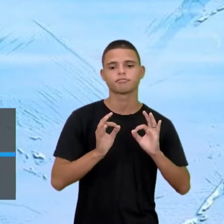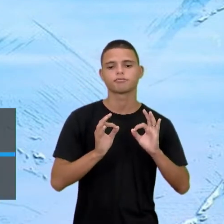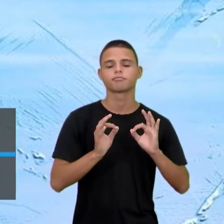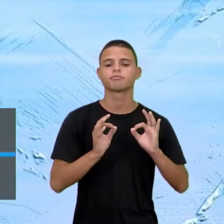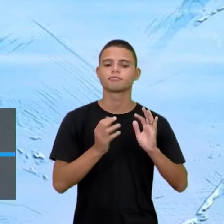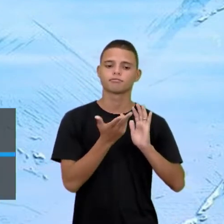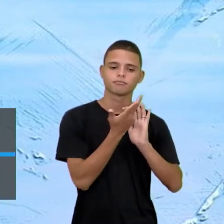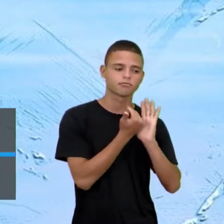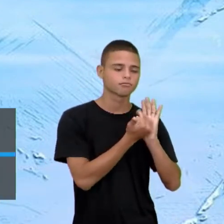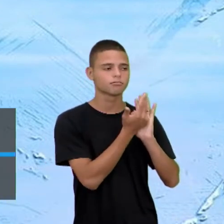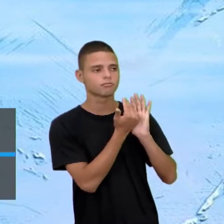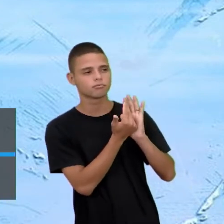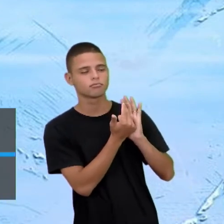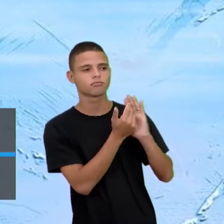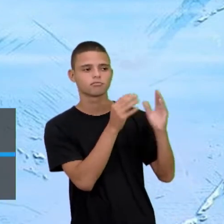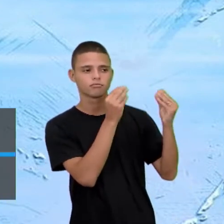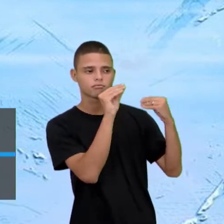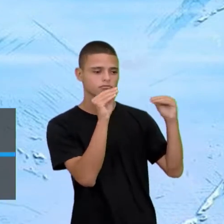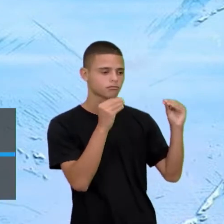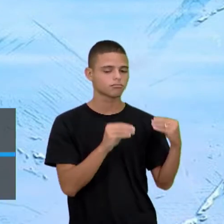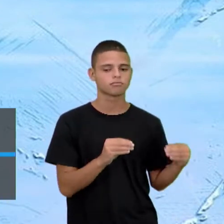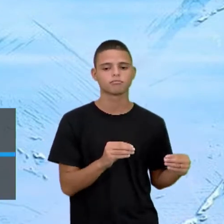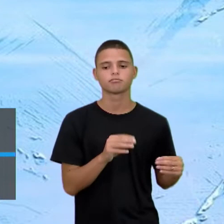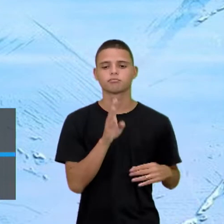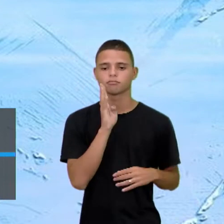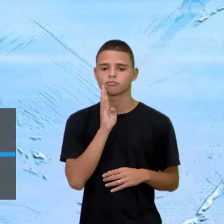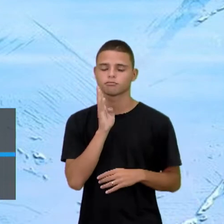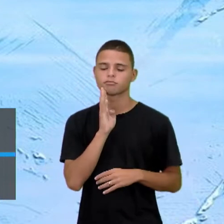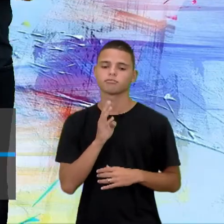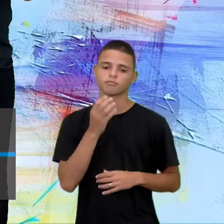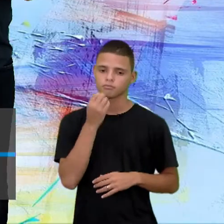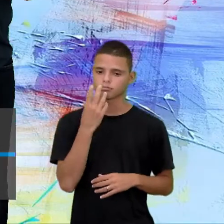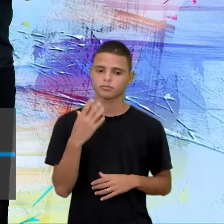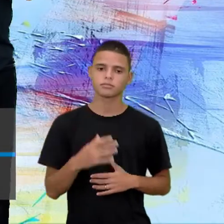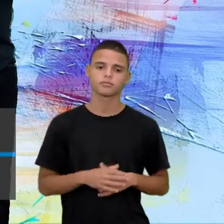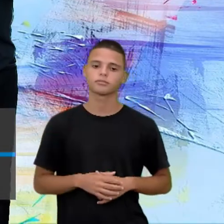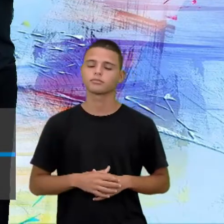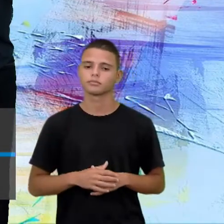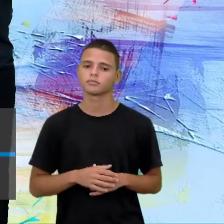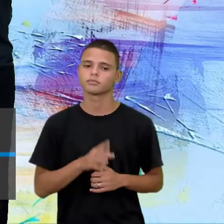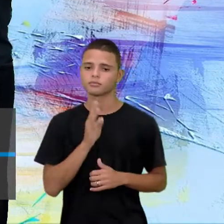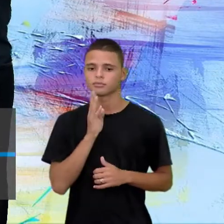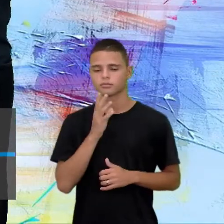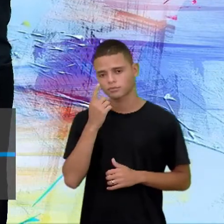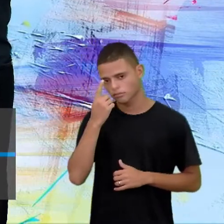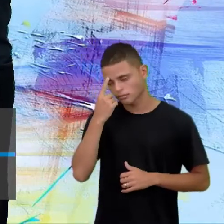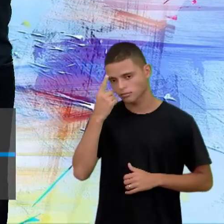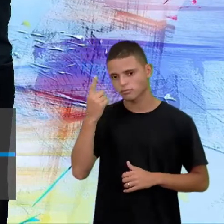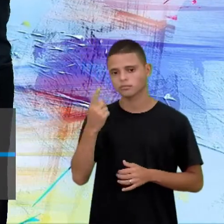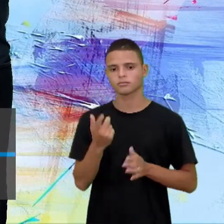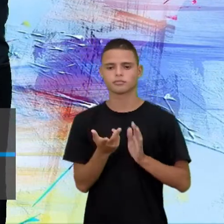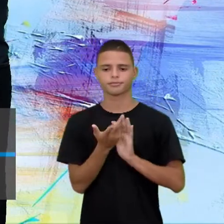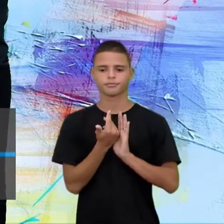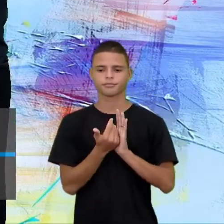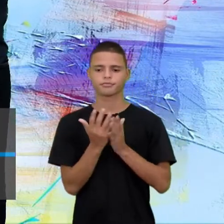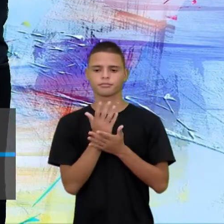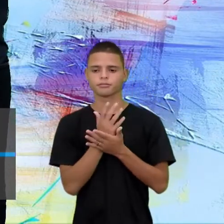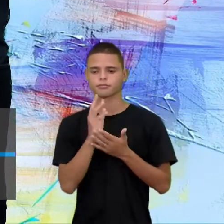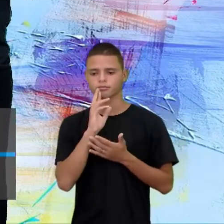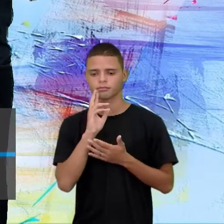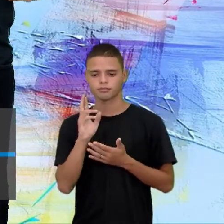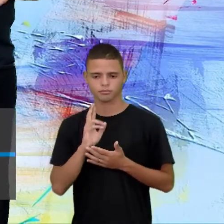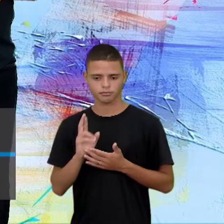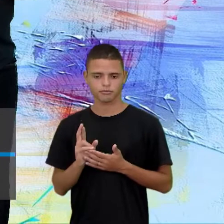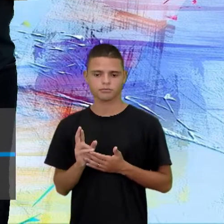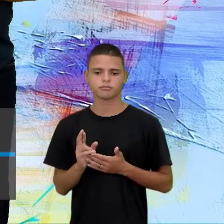são essas respostas, né? Eu achei bem bacana, achei bem legal. Pensar que o design, eles são as respostas do cotidiano. Talvez